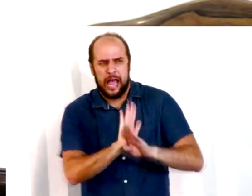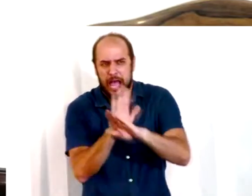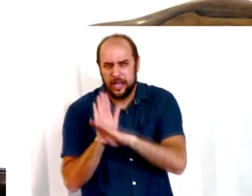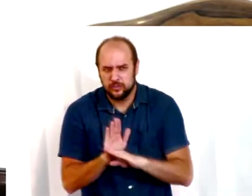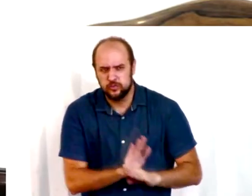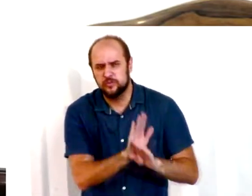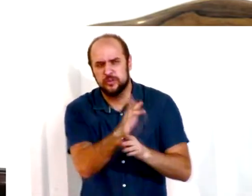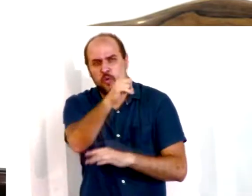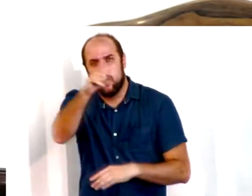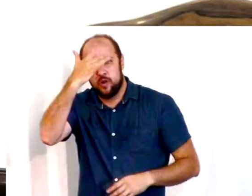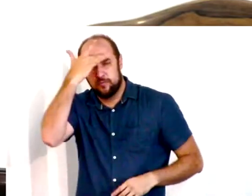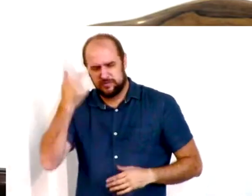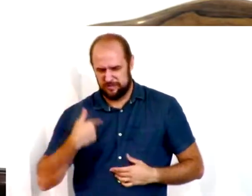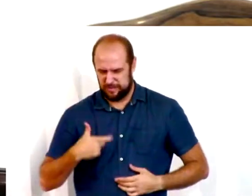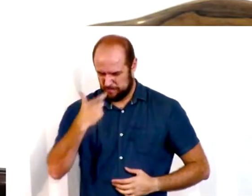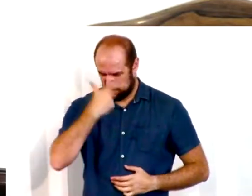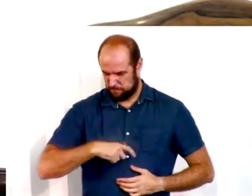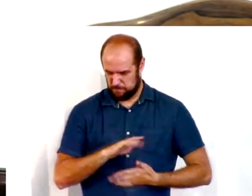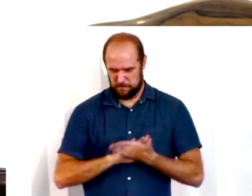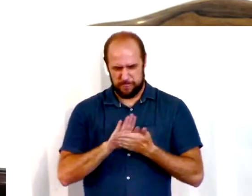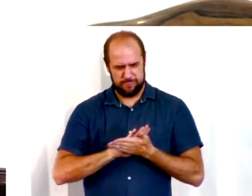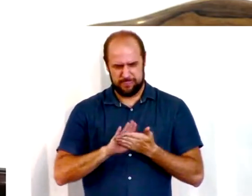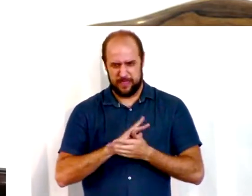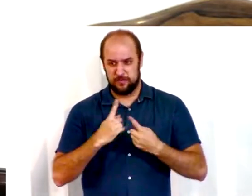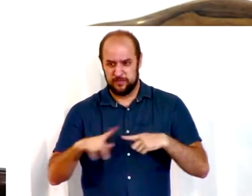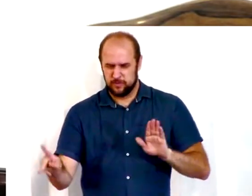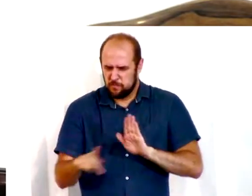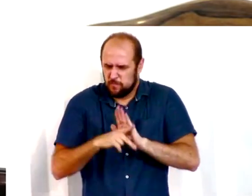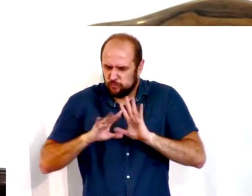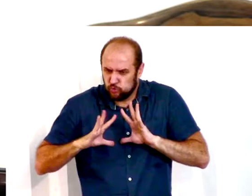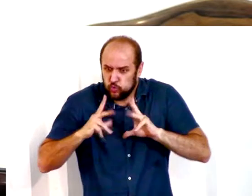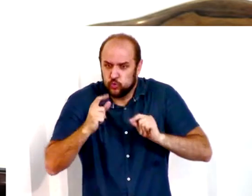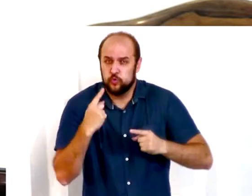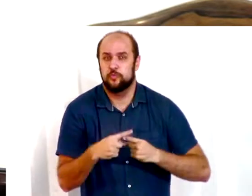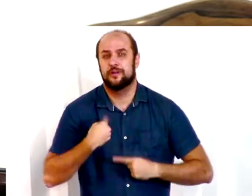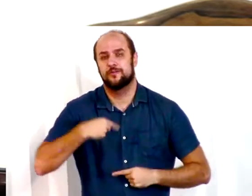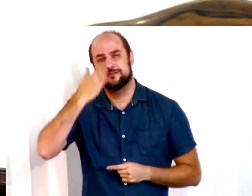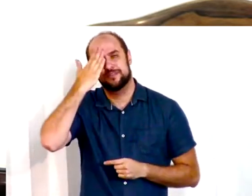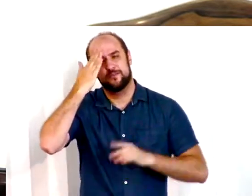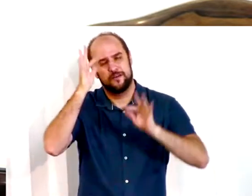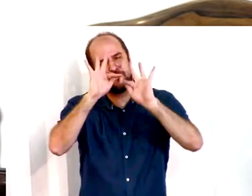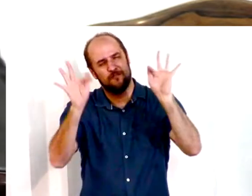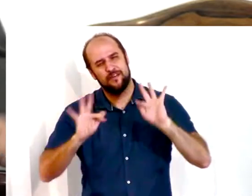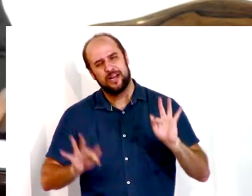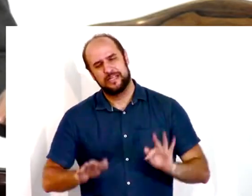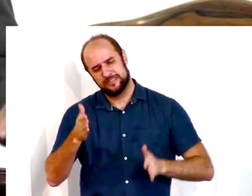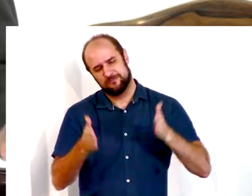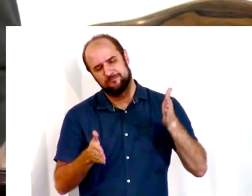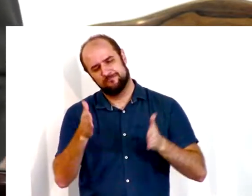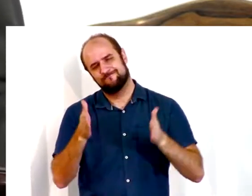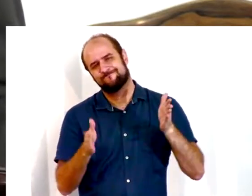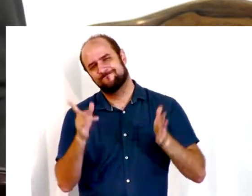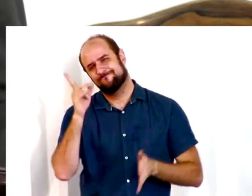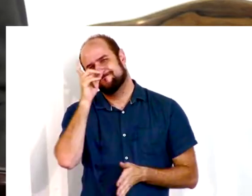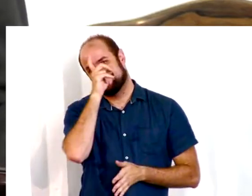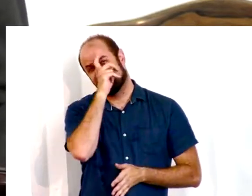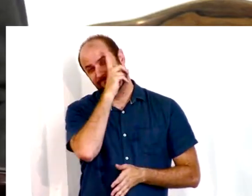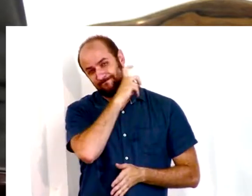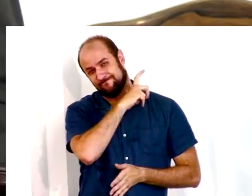nada tendo, mas possuindo tudo, porque eu sei estar contente em momentos